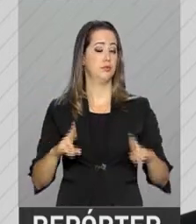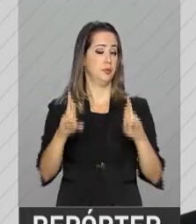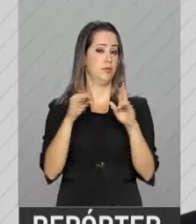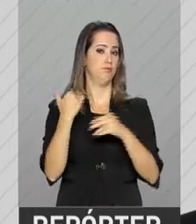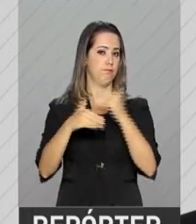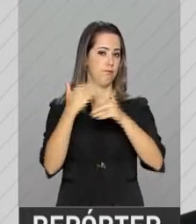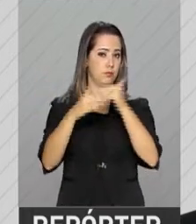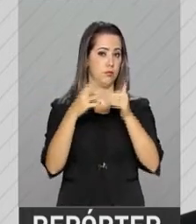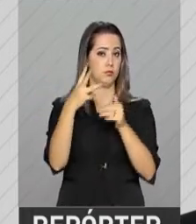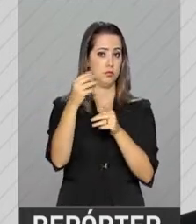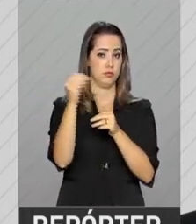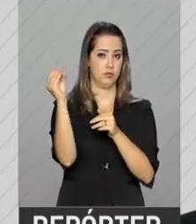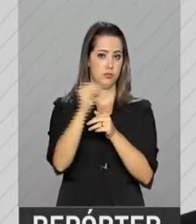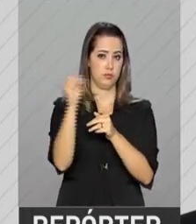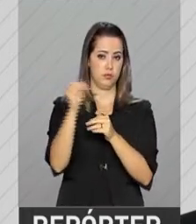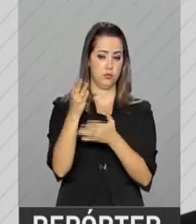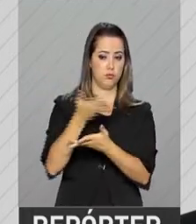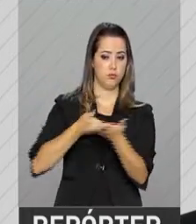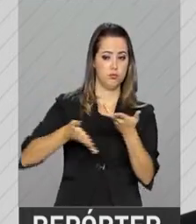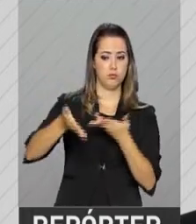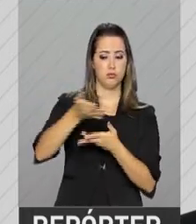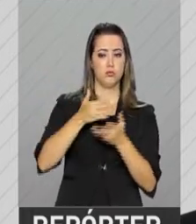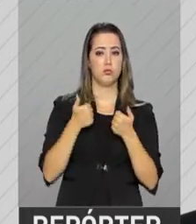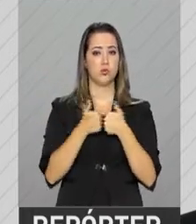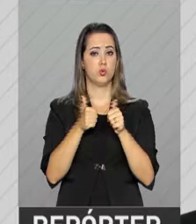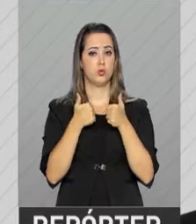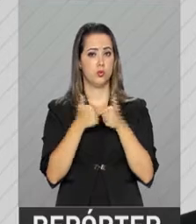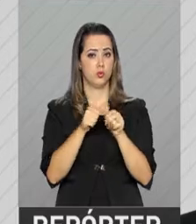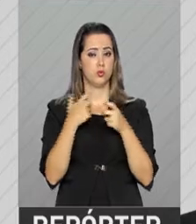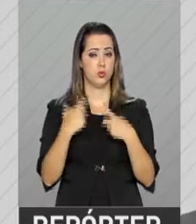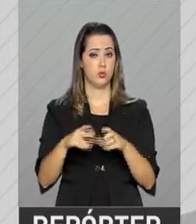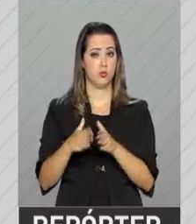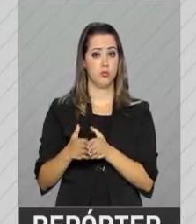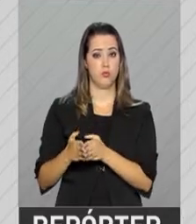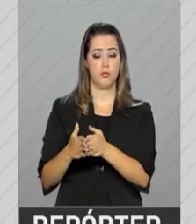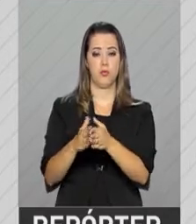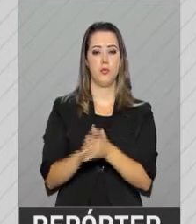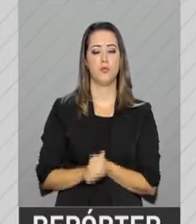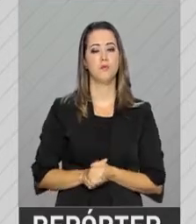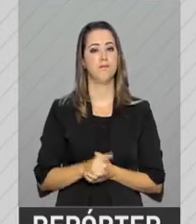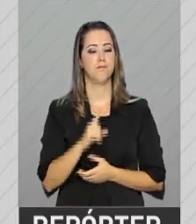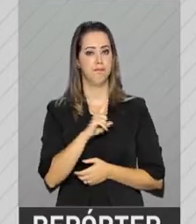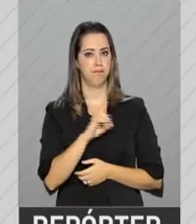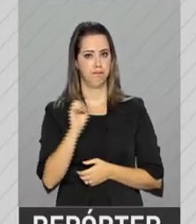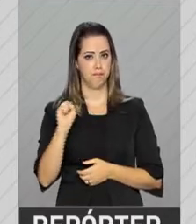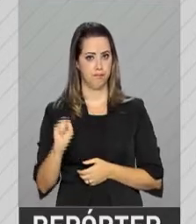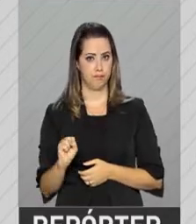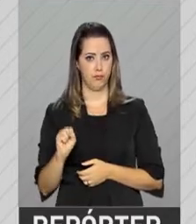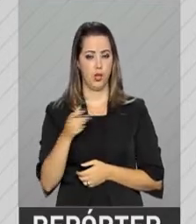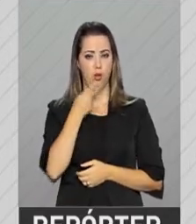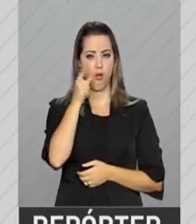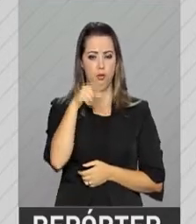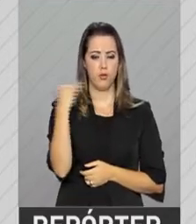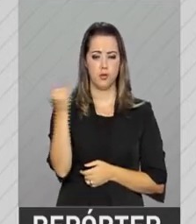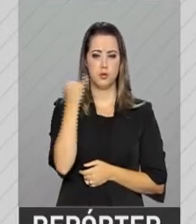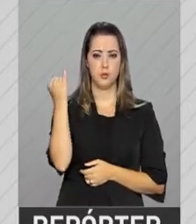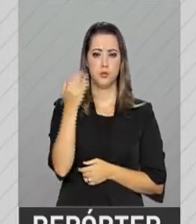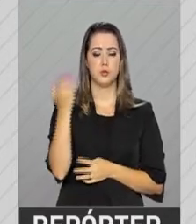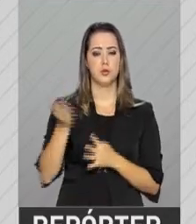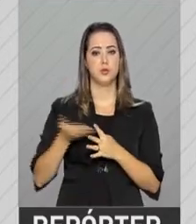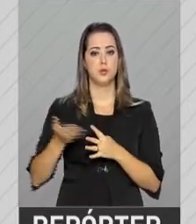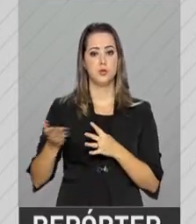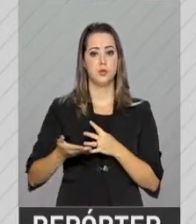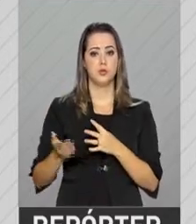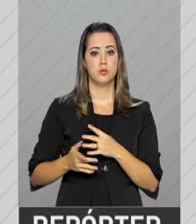de 30% na movimentação de carga no porto no sul o presidente destacou a renegociação de